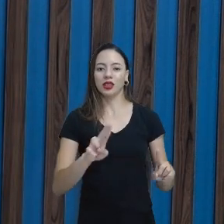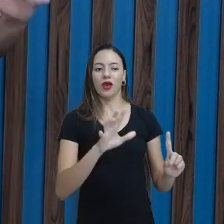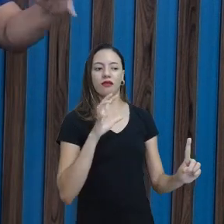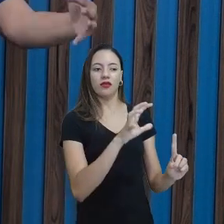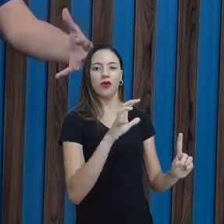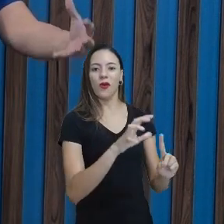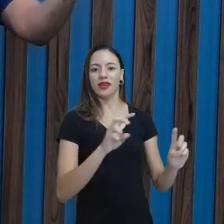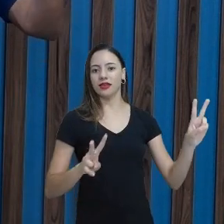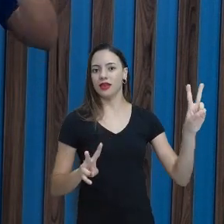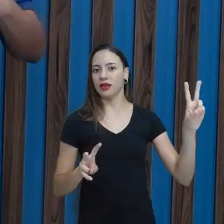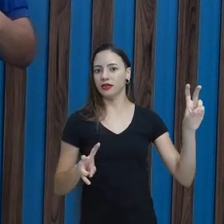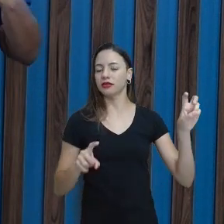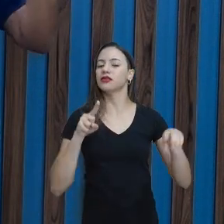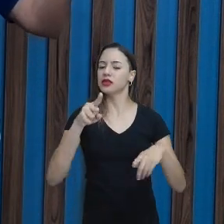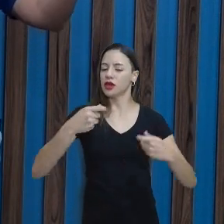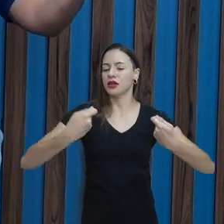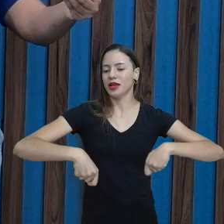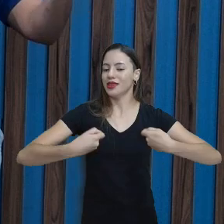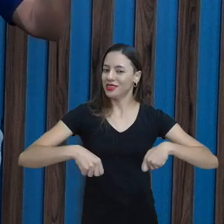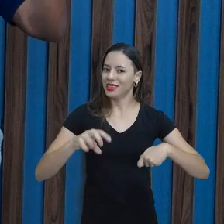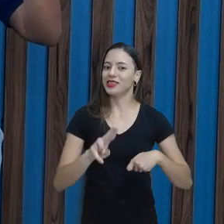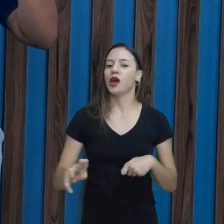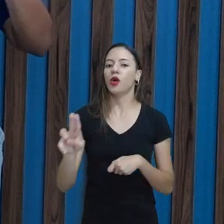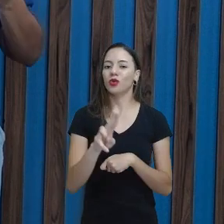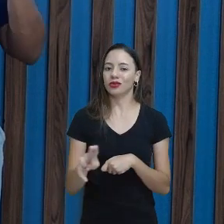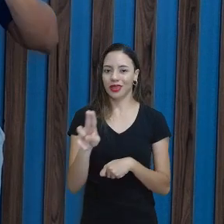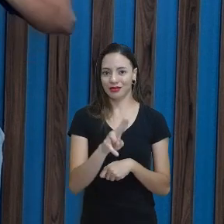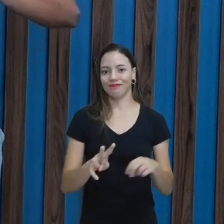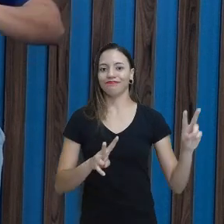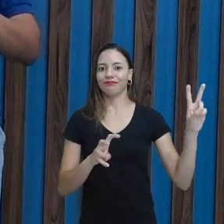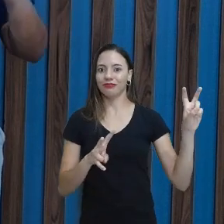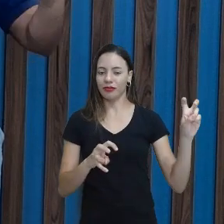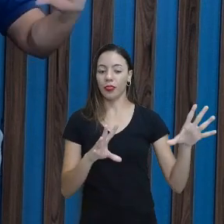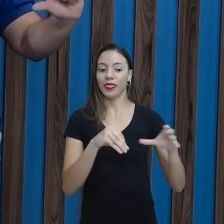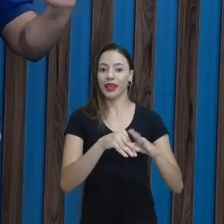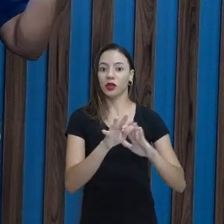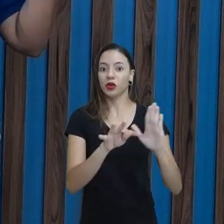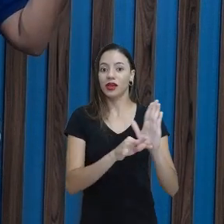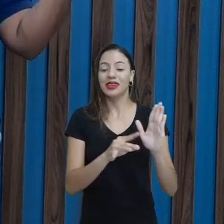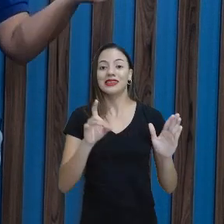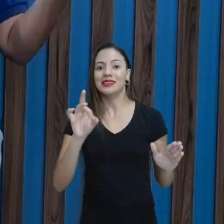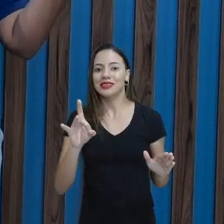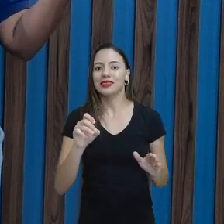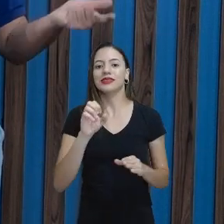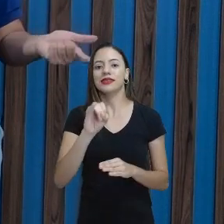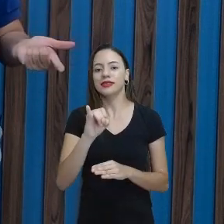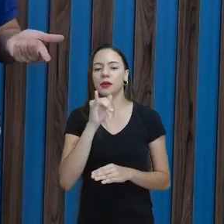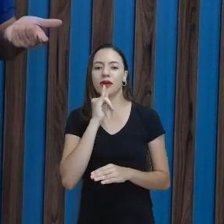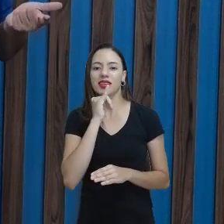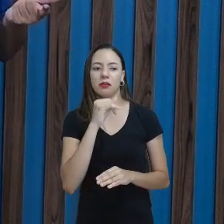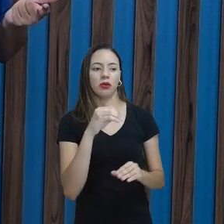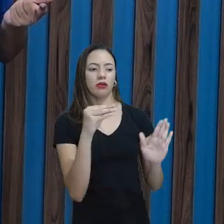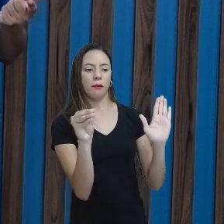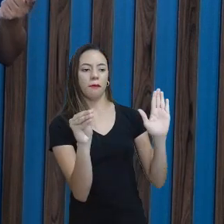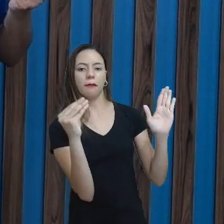citação. Você precisa trabalhar essa citação no texto. Se ela ficar solta, a sua redação vai ser